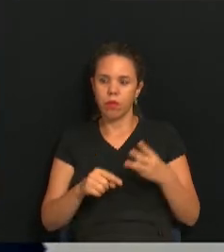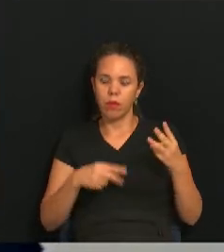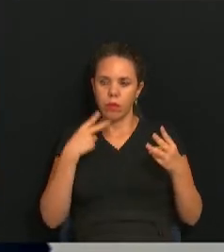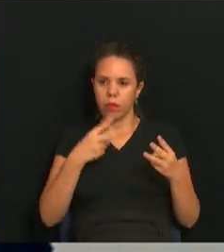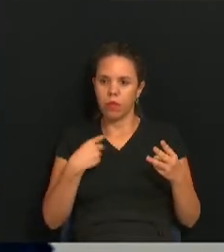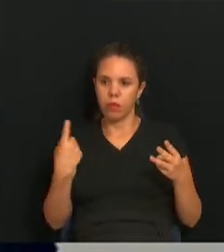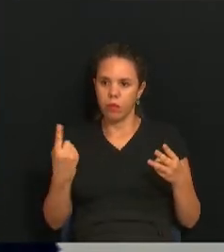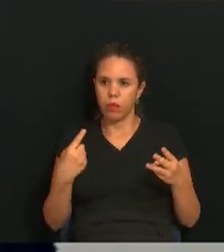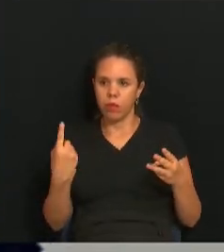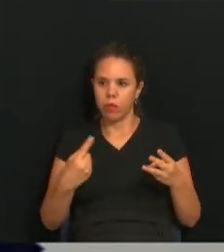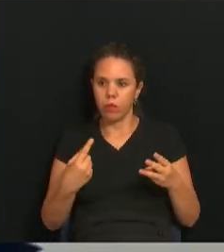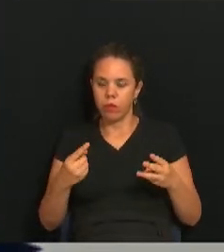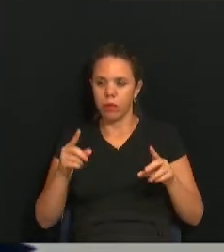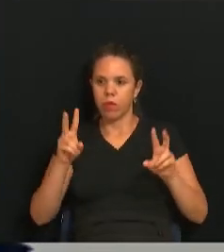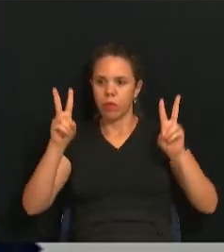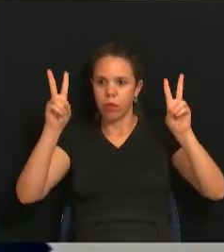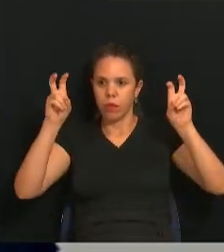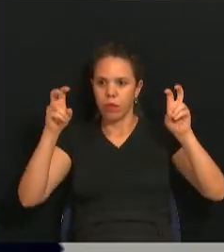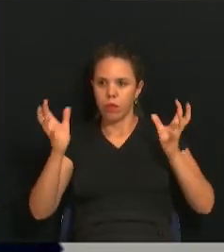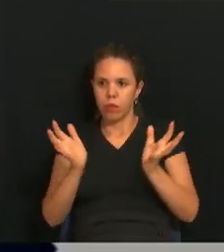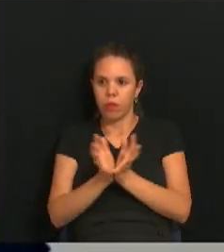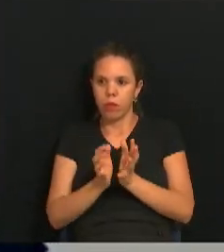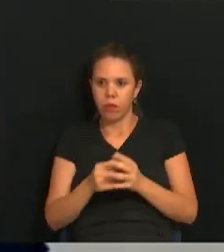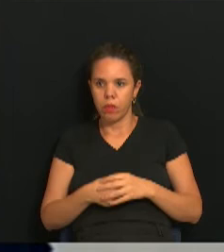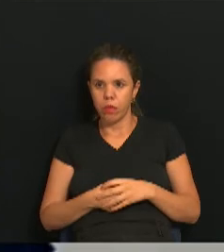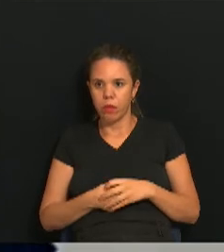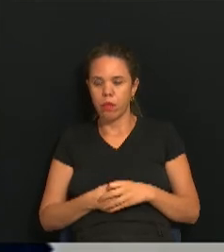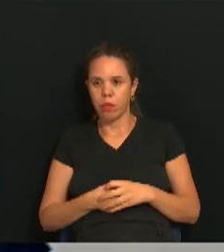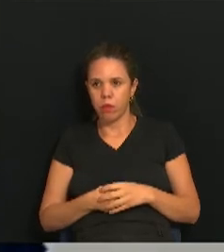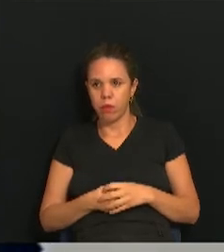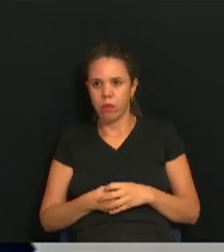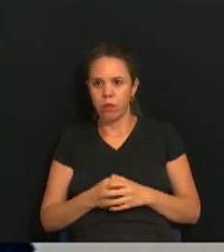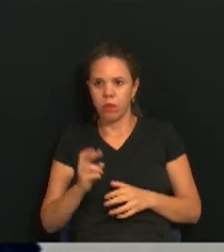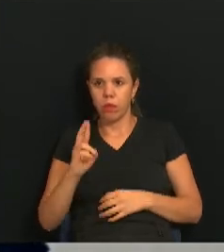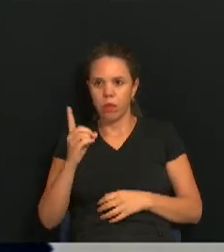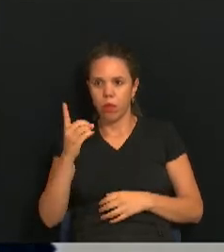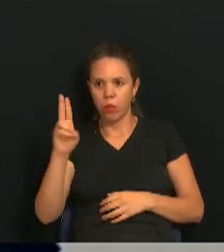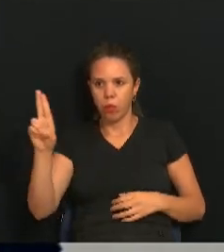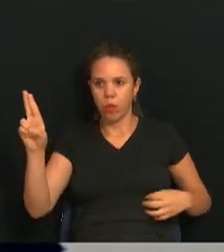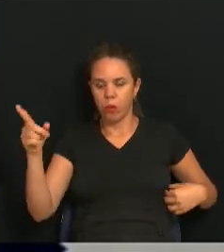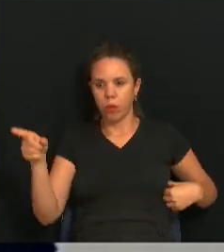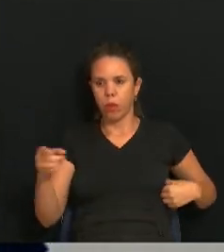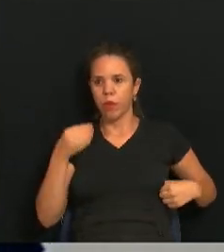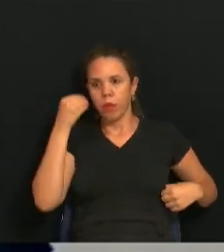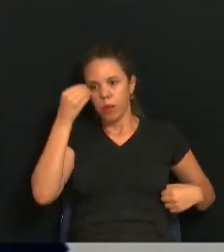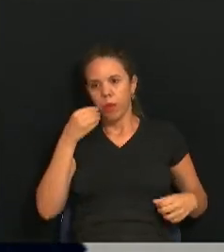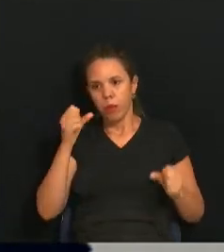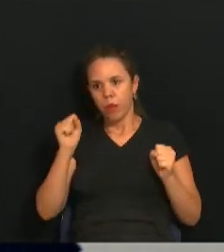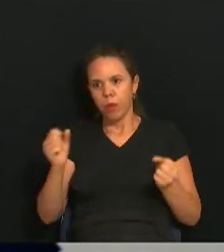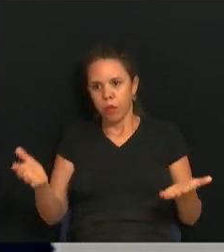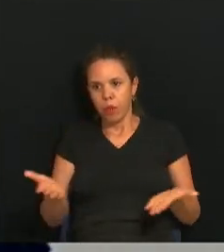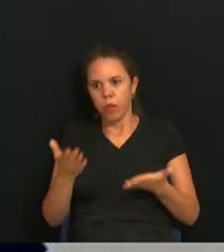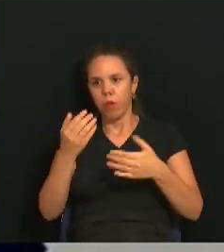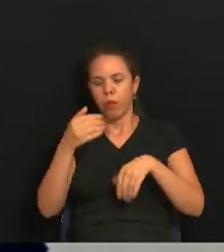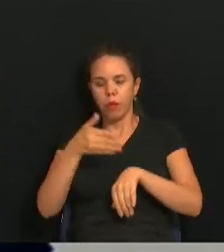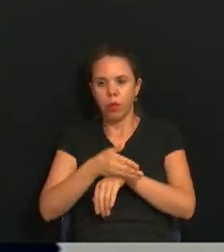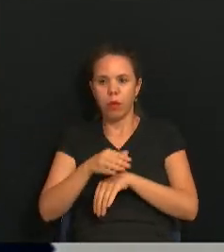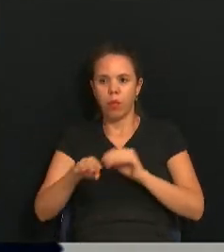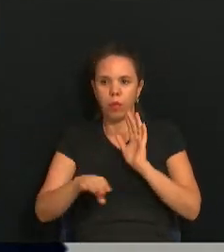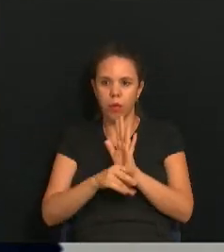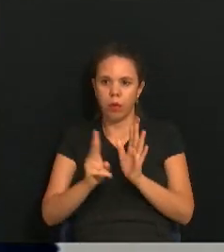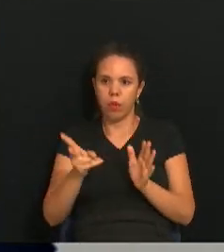somos titulares dessa comissão, o doutor Eduardo Ribeiro também, que possa contribuir de uma forma